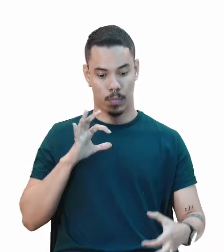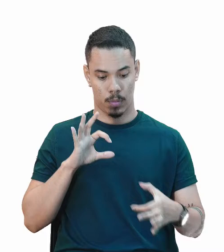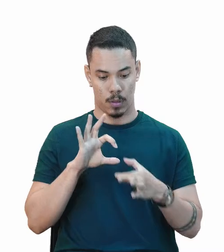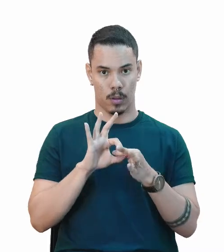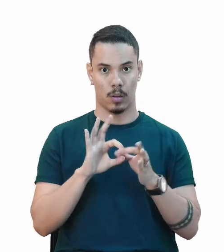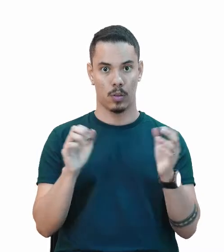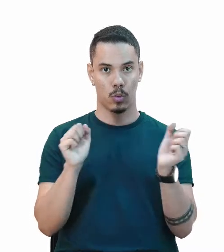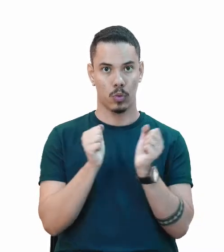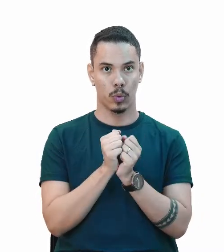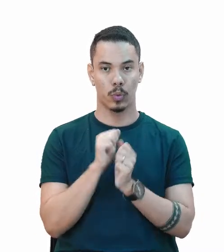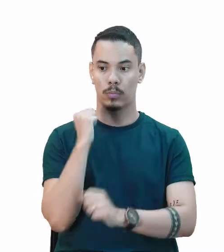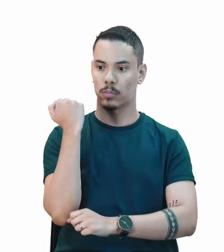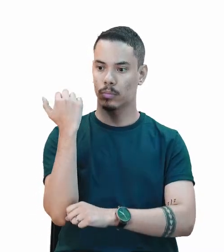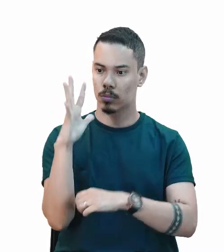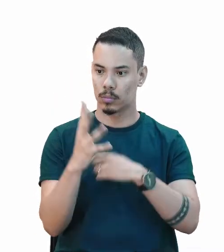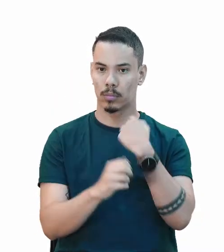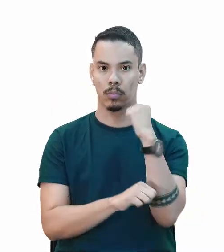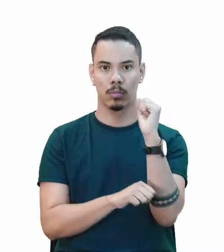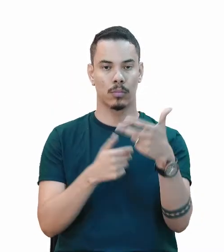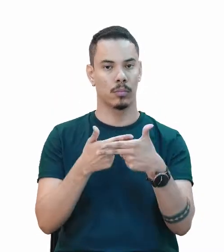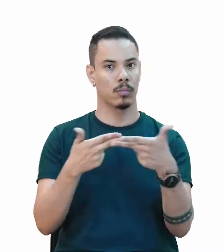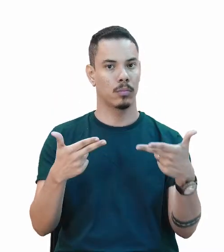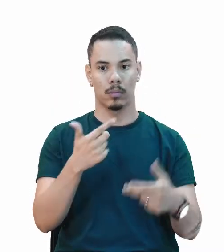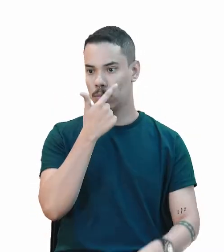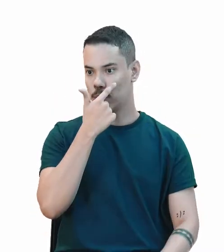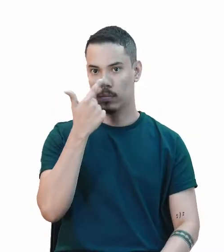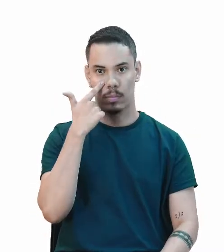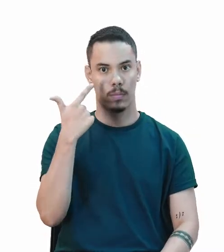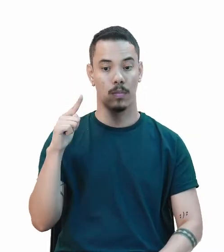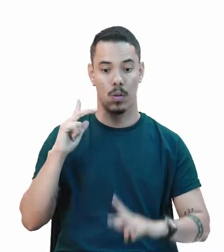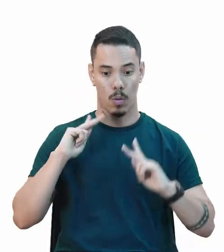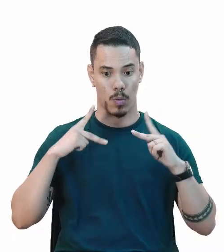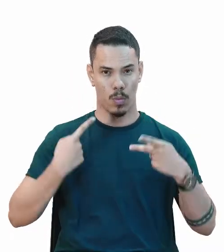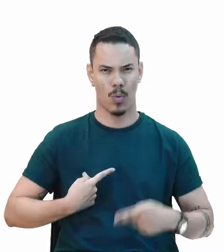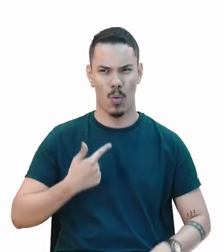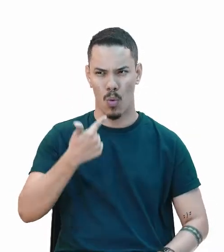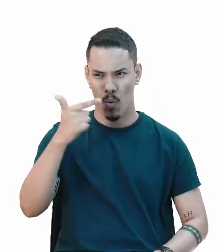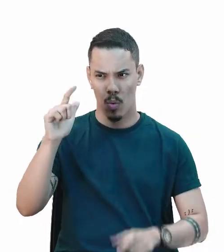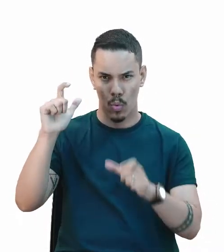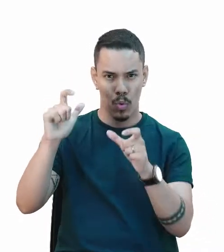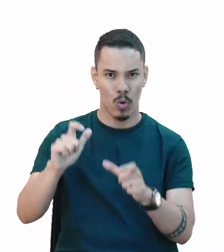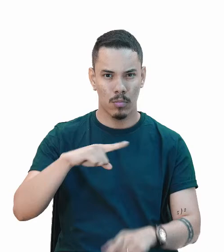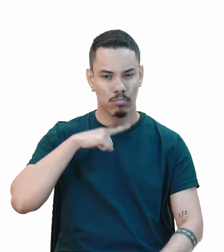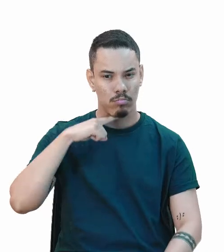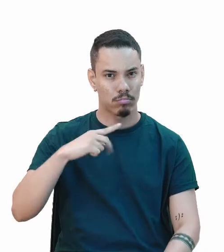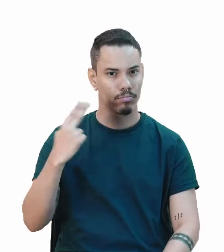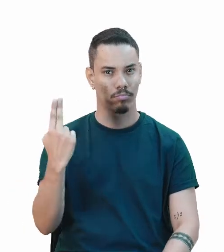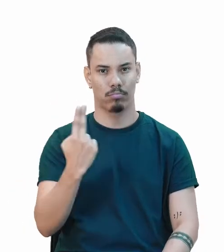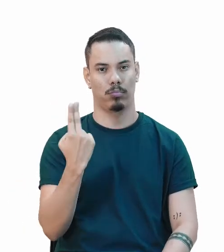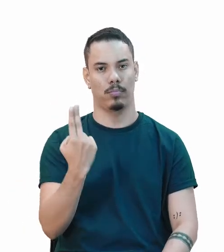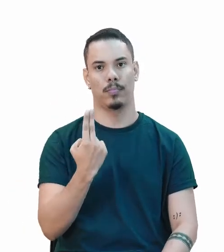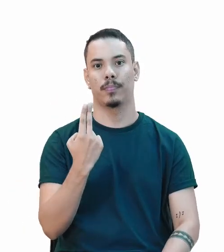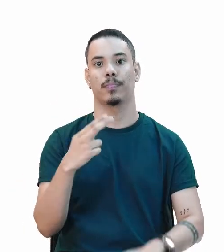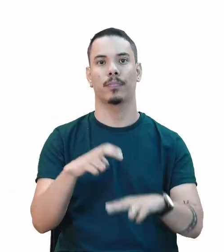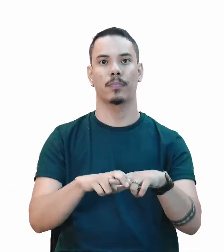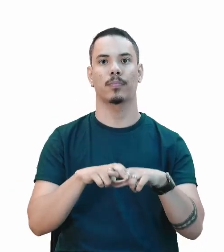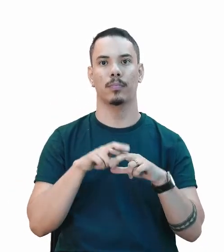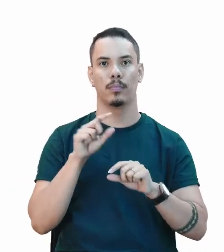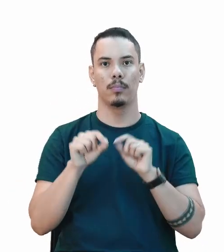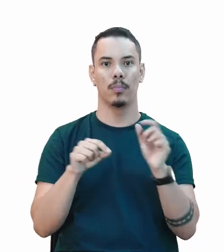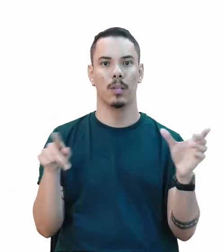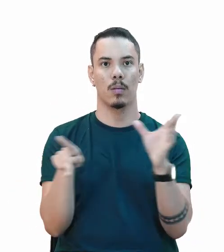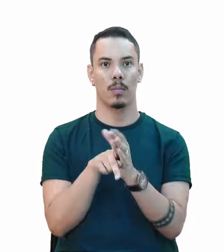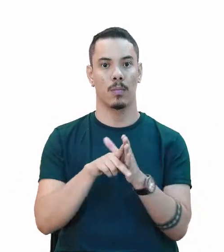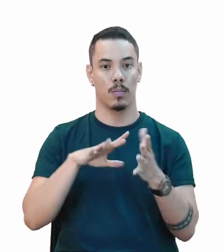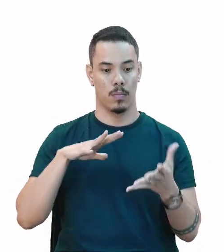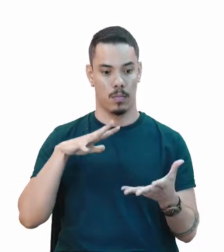à natureza, não existe para o ser humano nenhum outro lugar para ir ou fugir, além do próprio